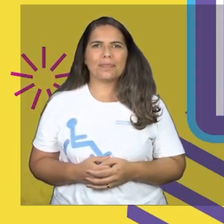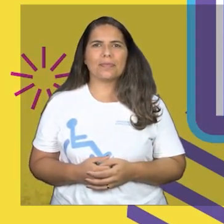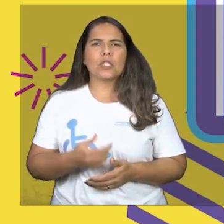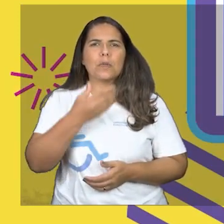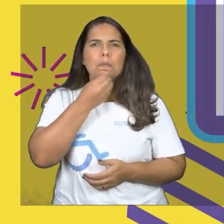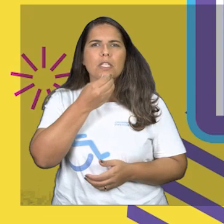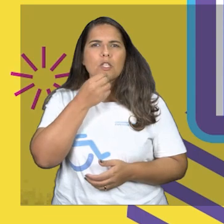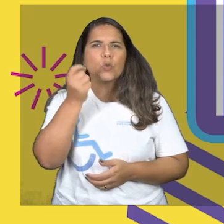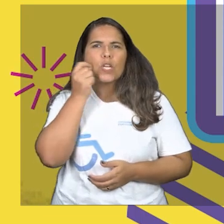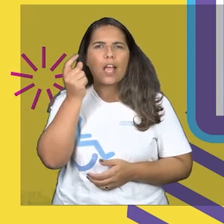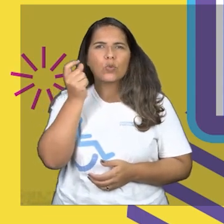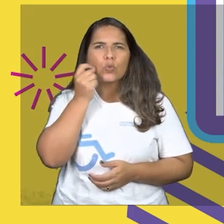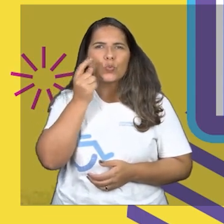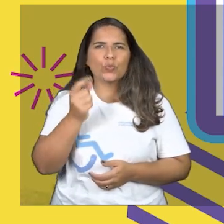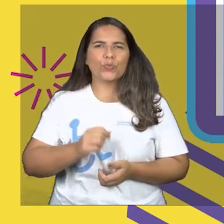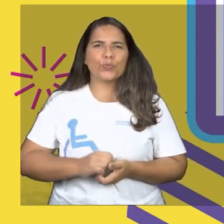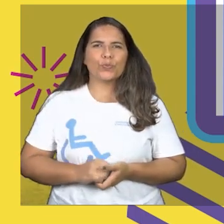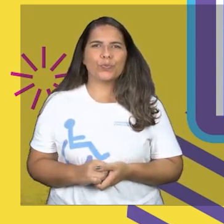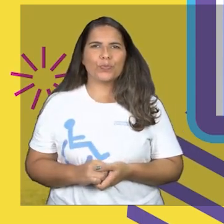Menino Gato!